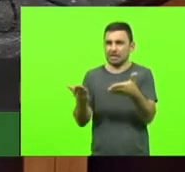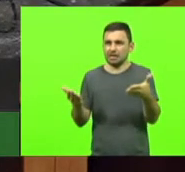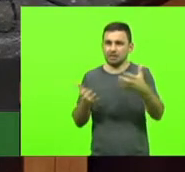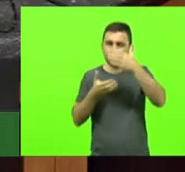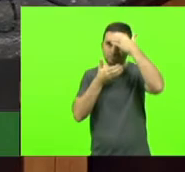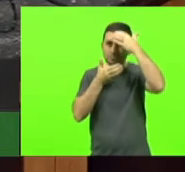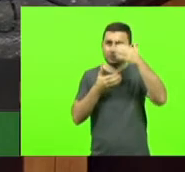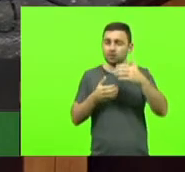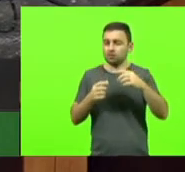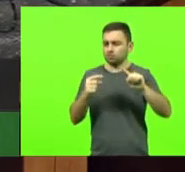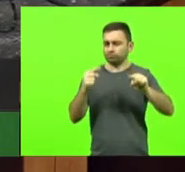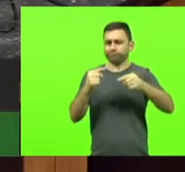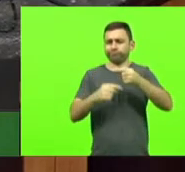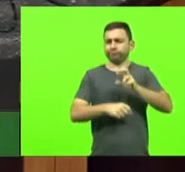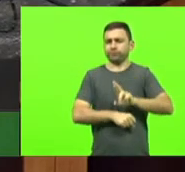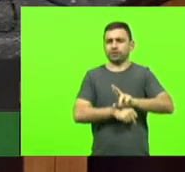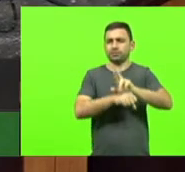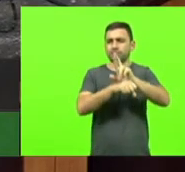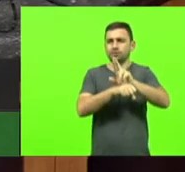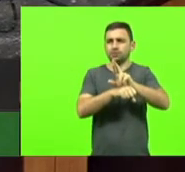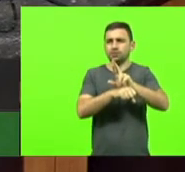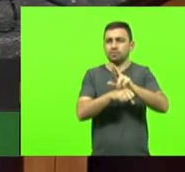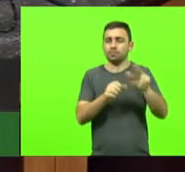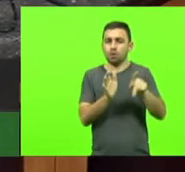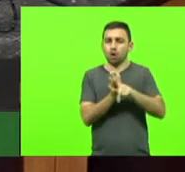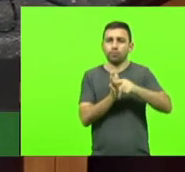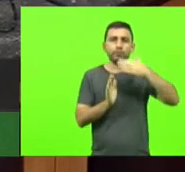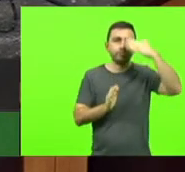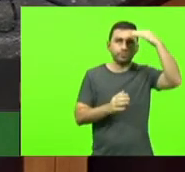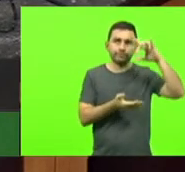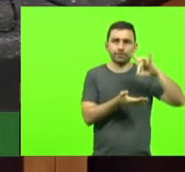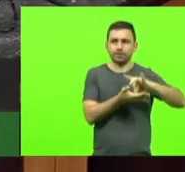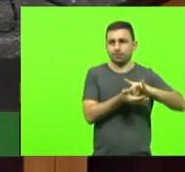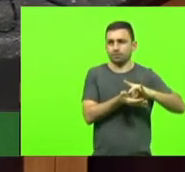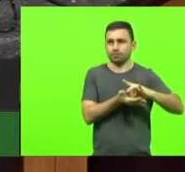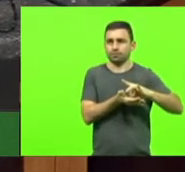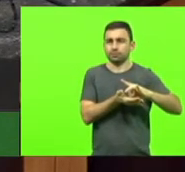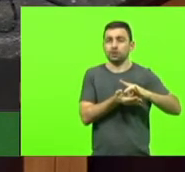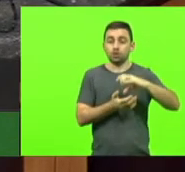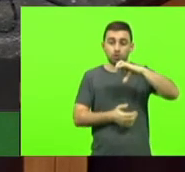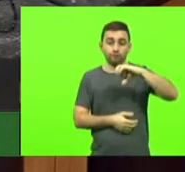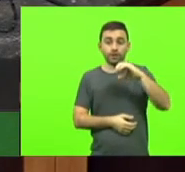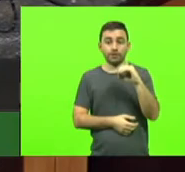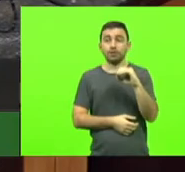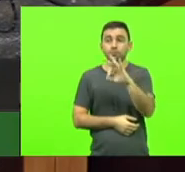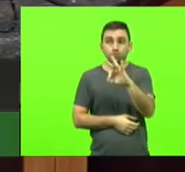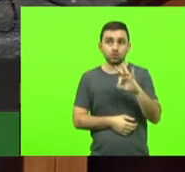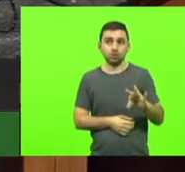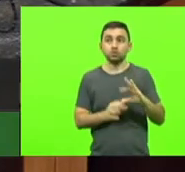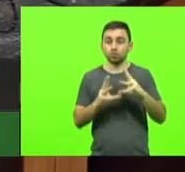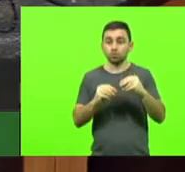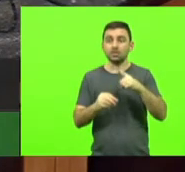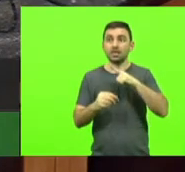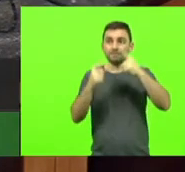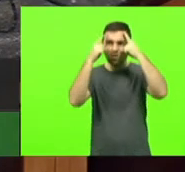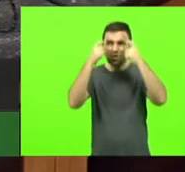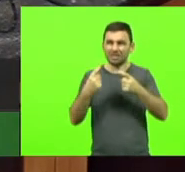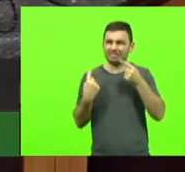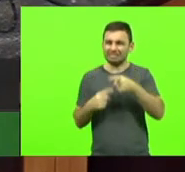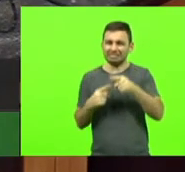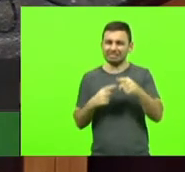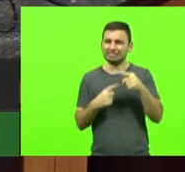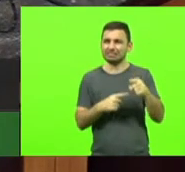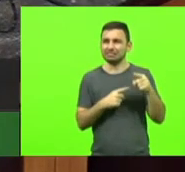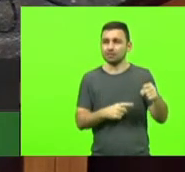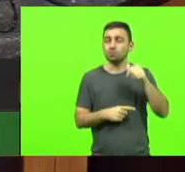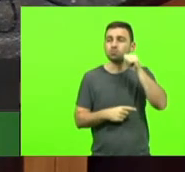comunidades islâmicas. Hoje, estima-se que 90% dos afegãs sofrem violência constante das